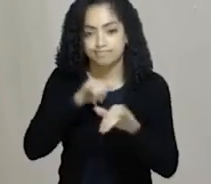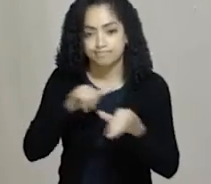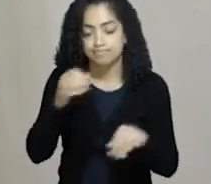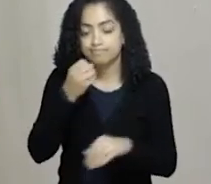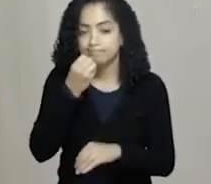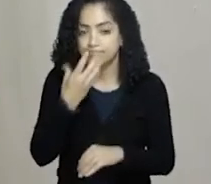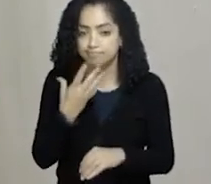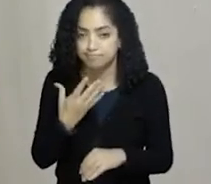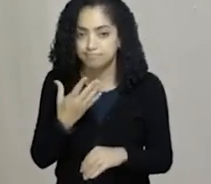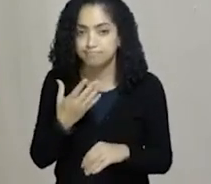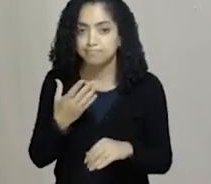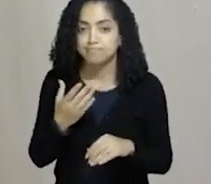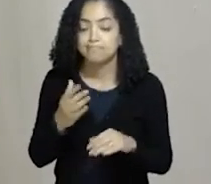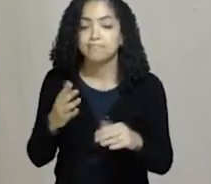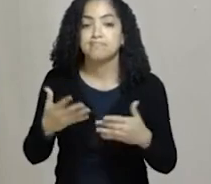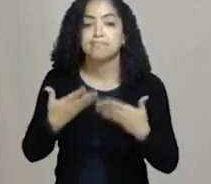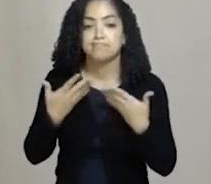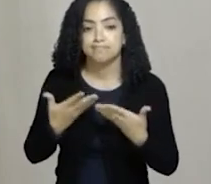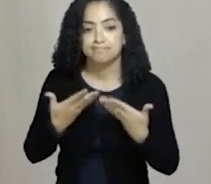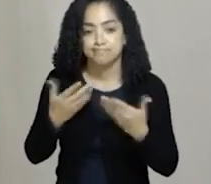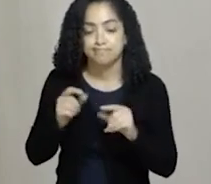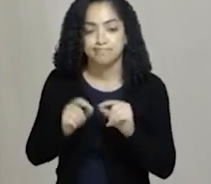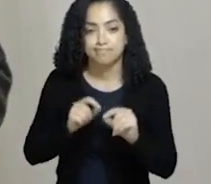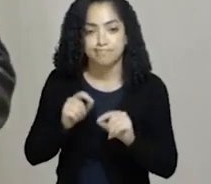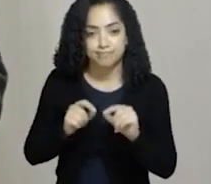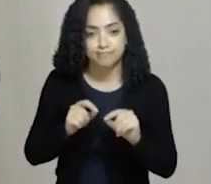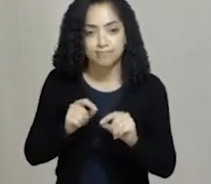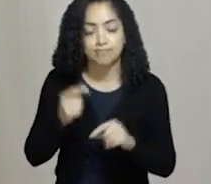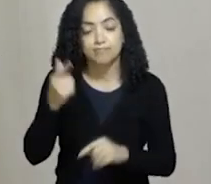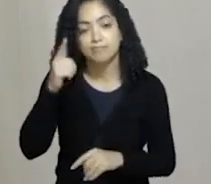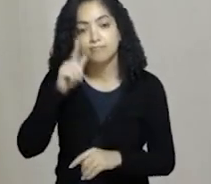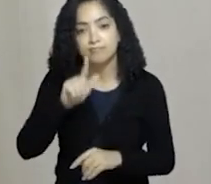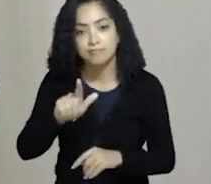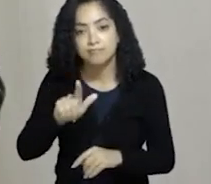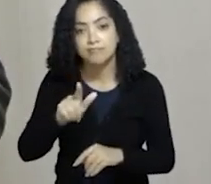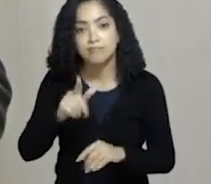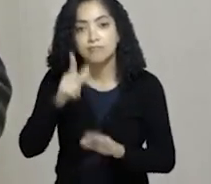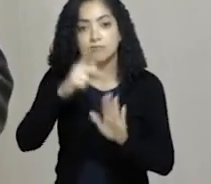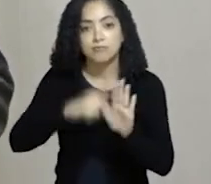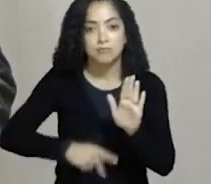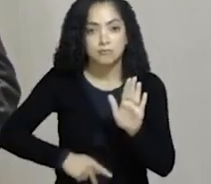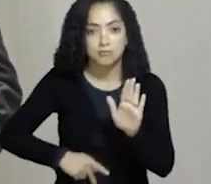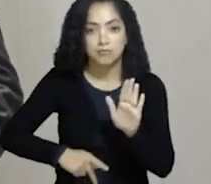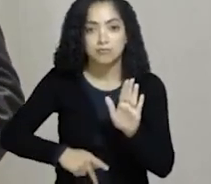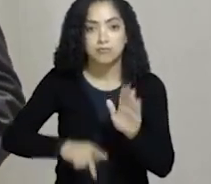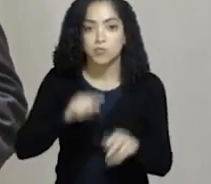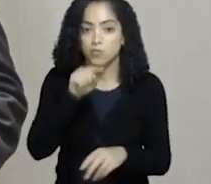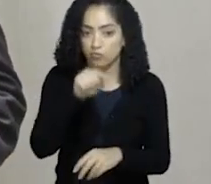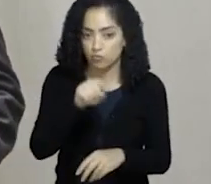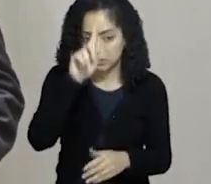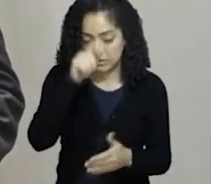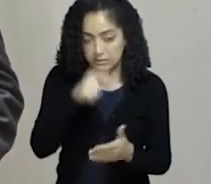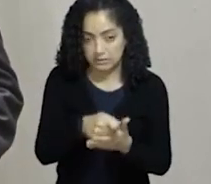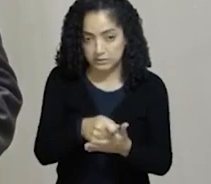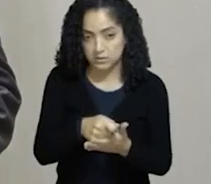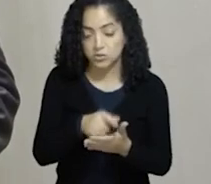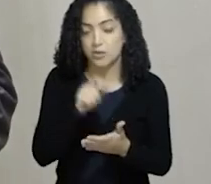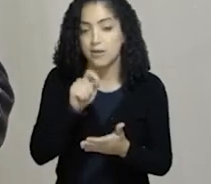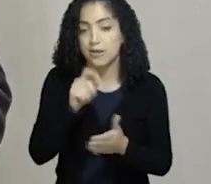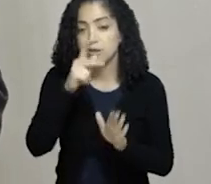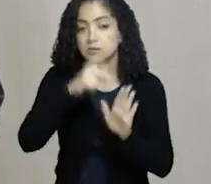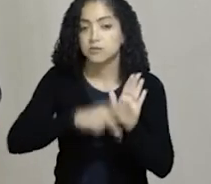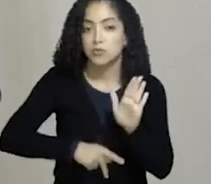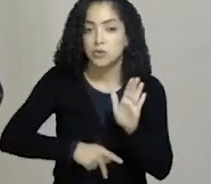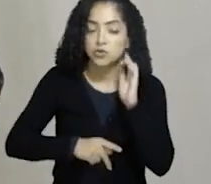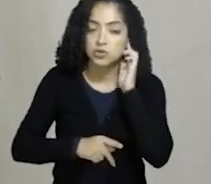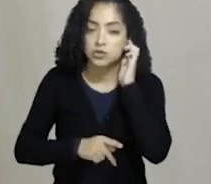muito contente tivemos muito êxito no projeto você decide projeto Você Decide